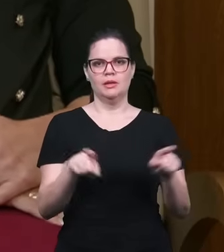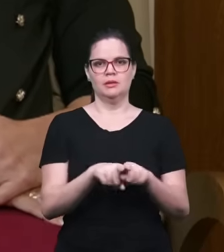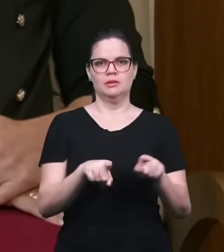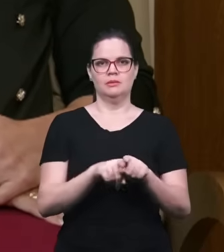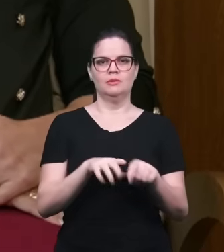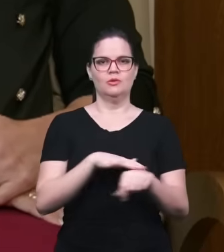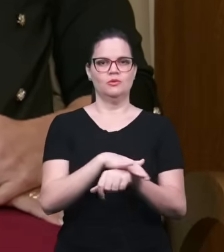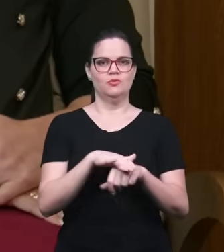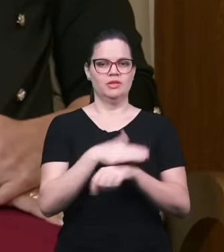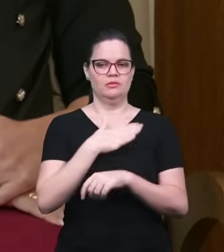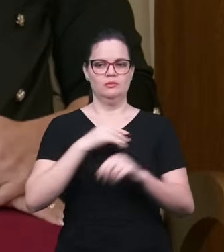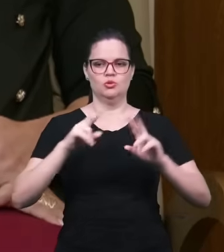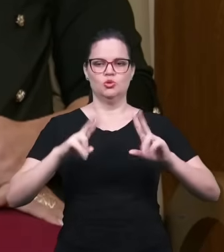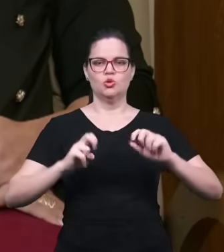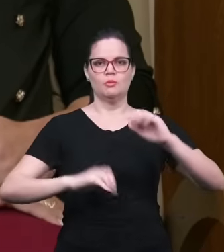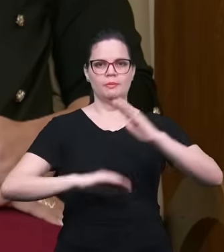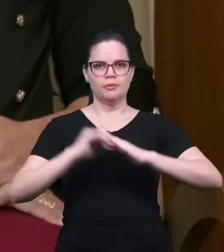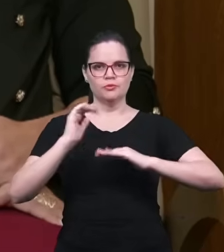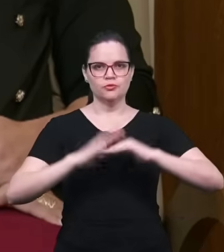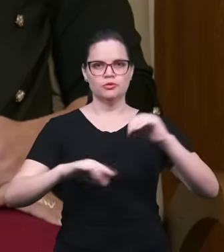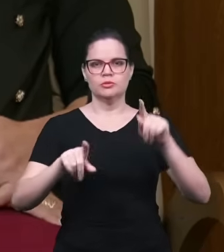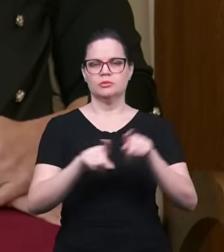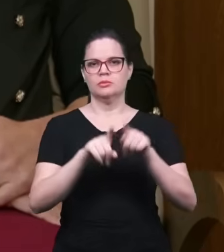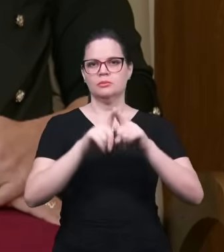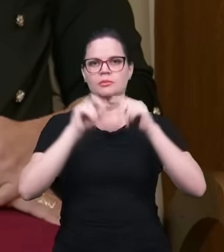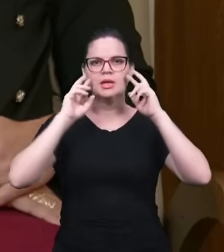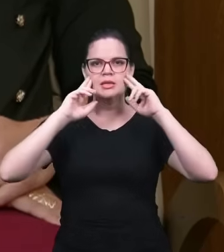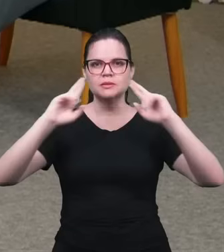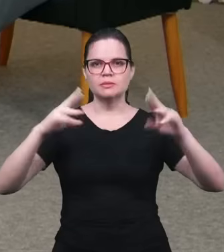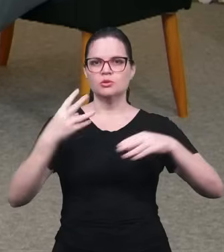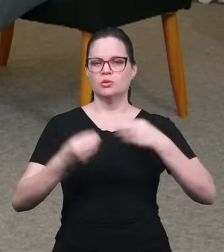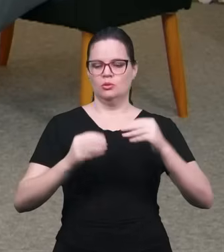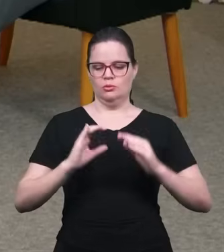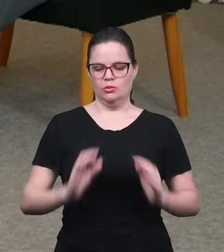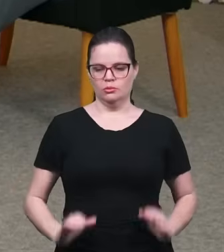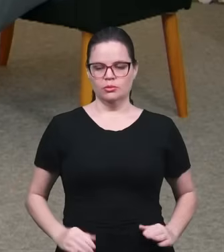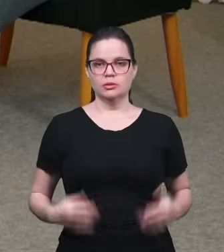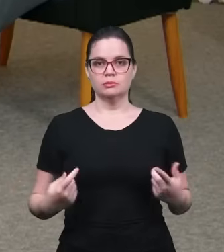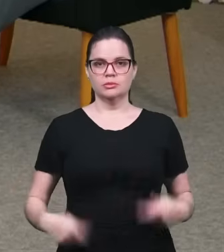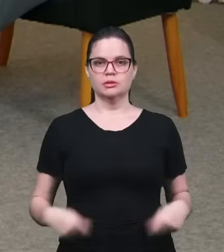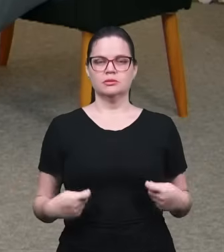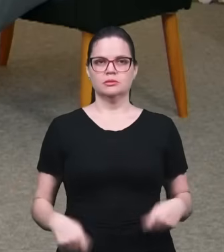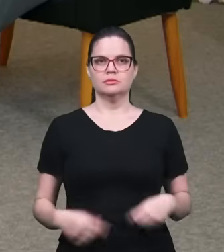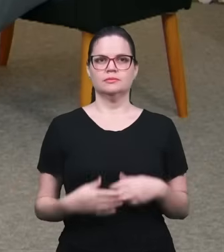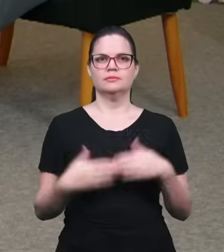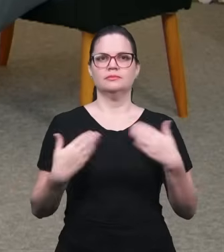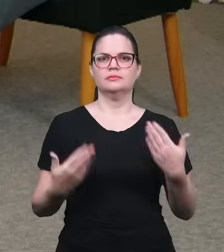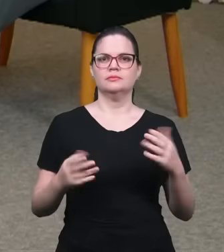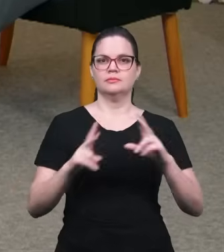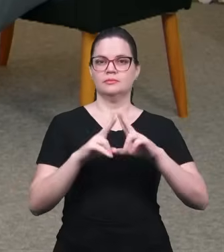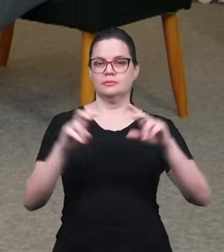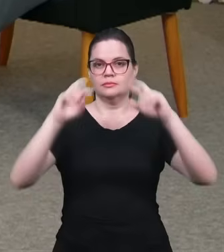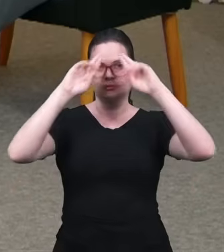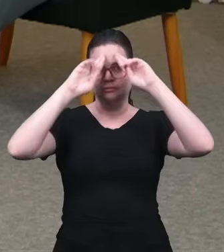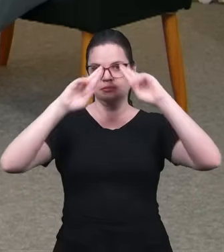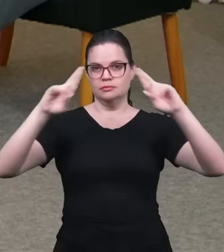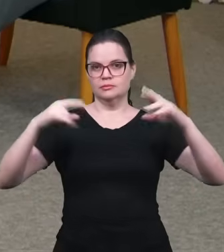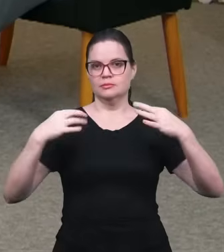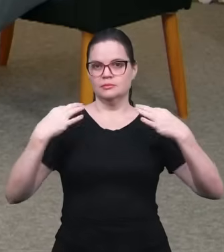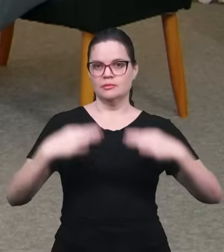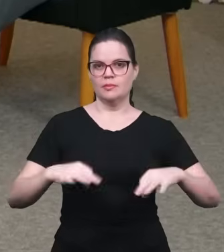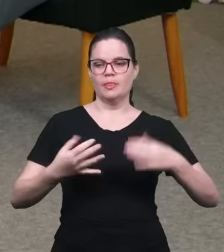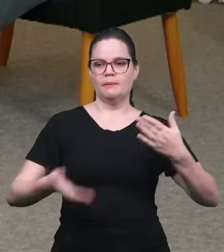sobre o profissional, sobre o respeito, Amém. Sobre como se comportar. Então, essa questão de respeito mesmo